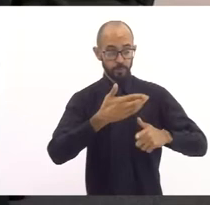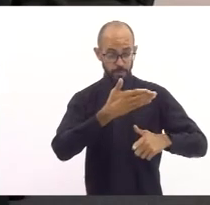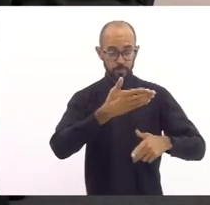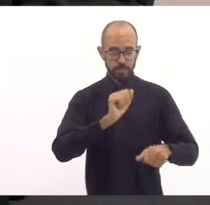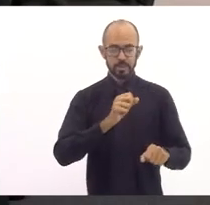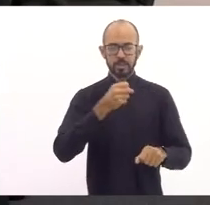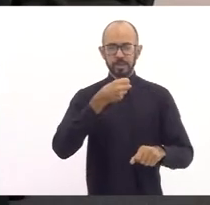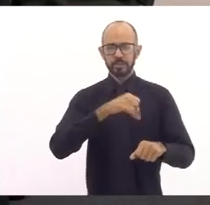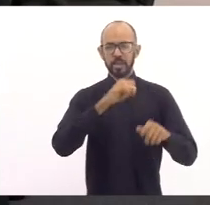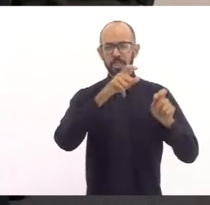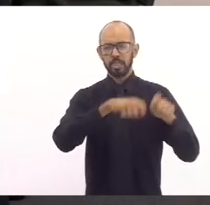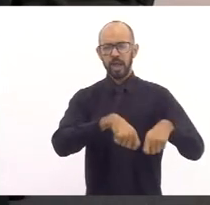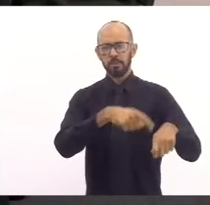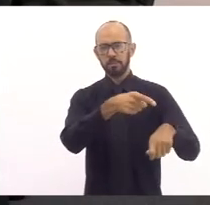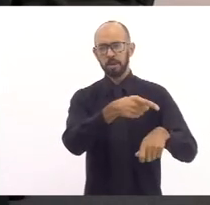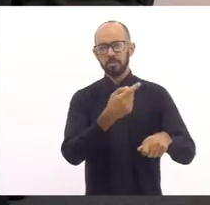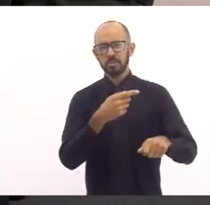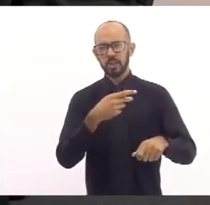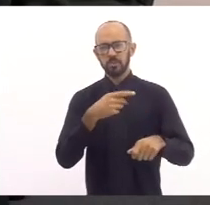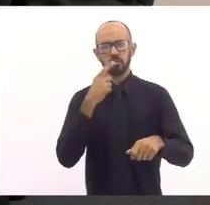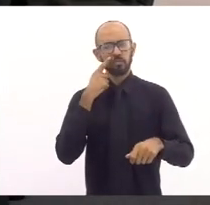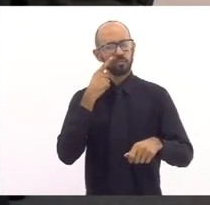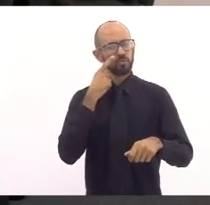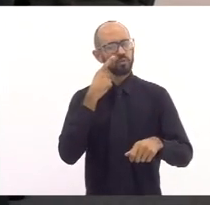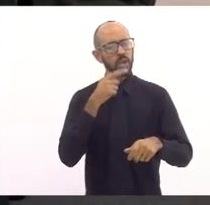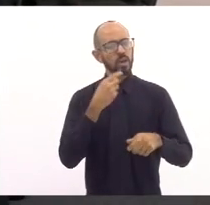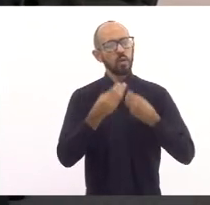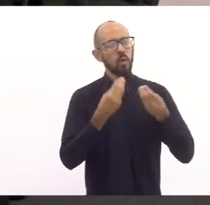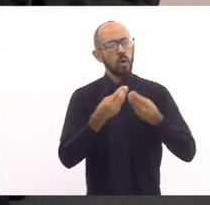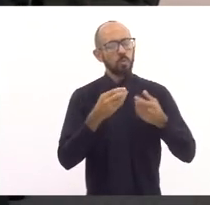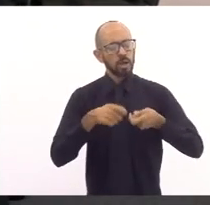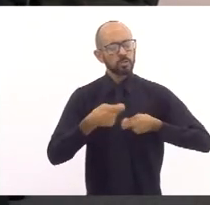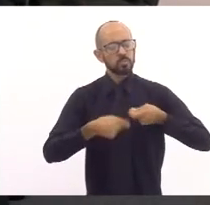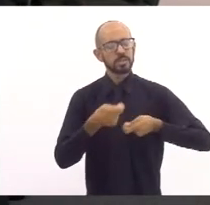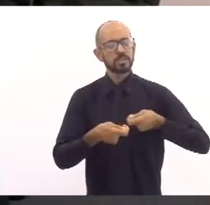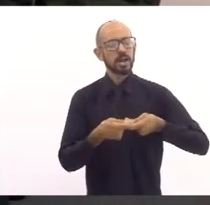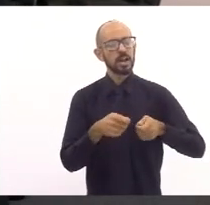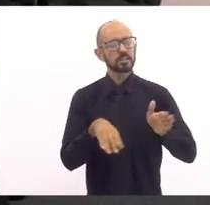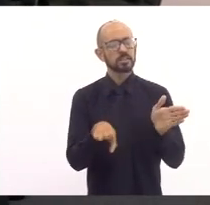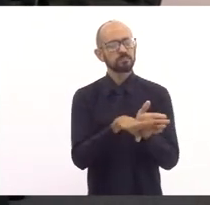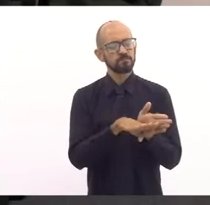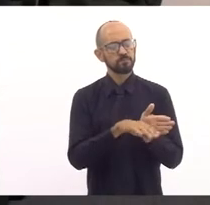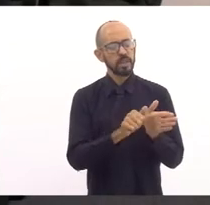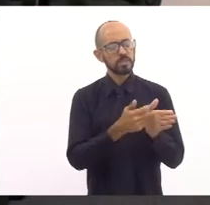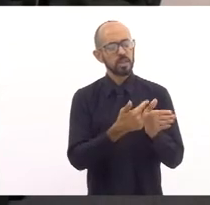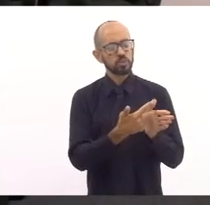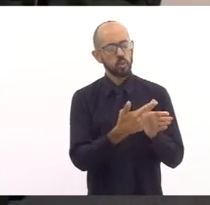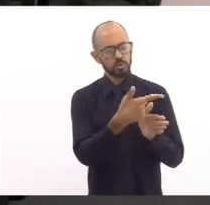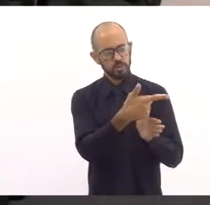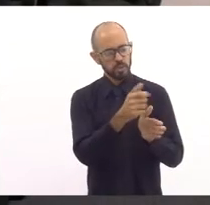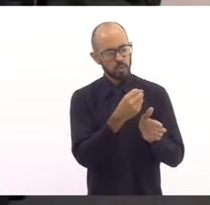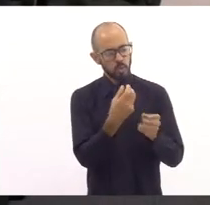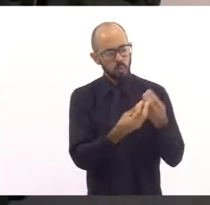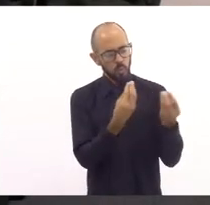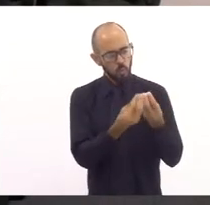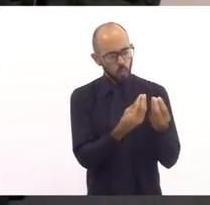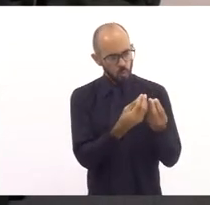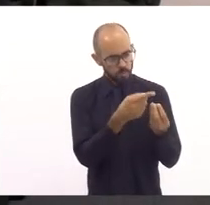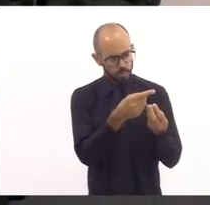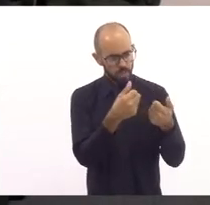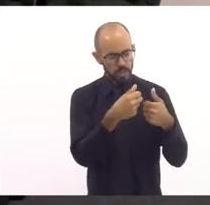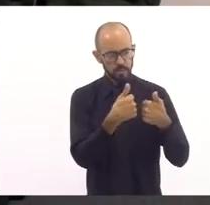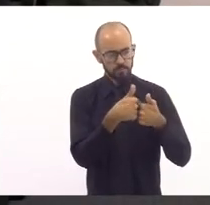sobre o plano de retomada dessas 12 estações ferroviárias. O que a CETRANS tem a explicar ou tem a